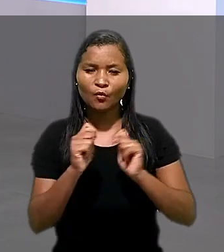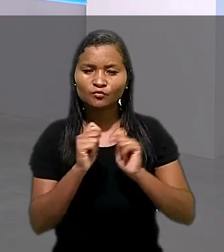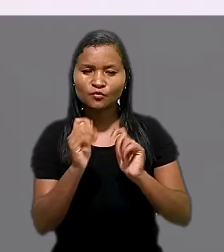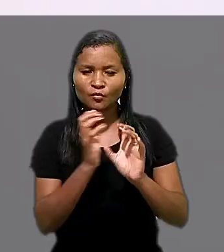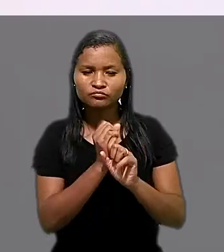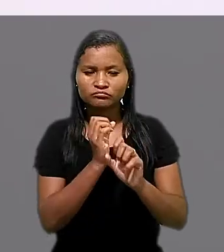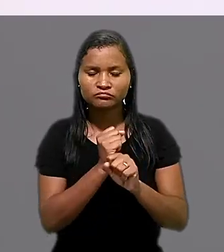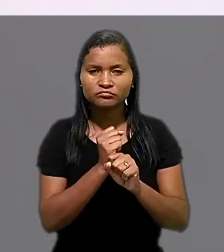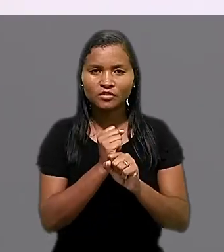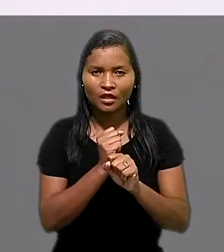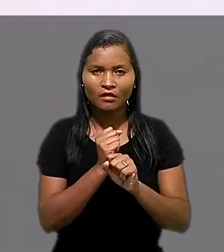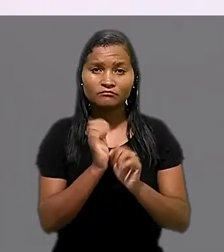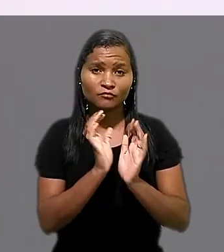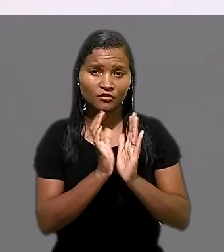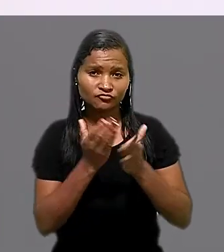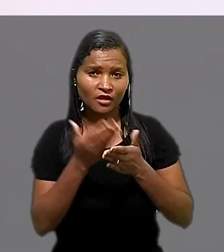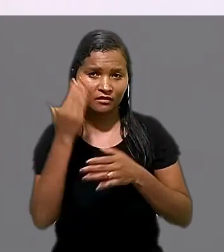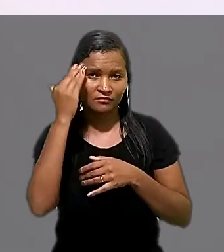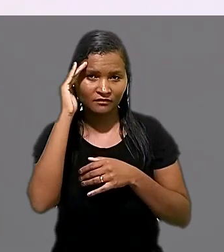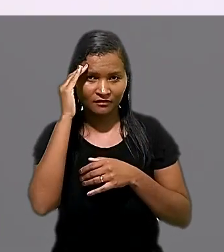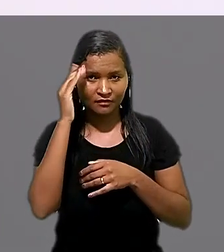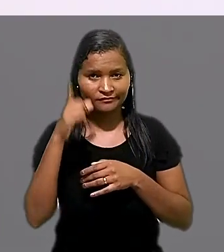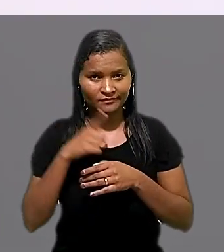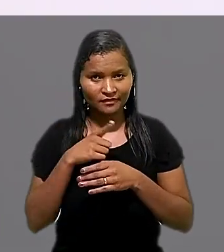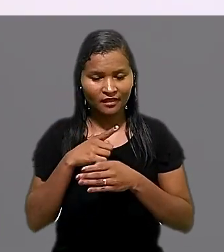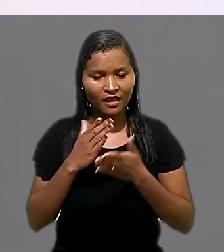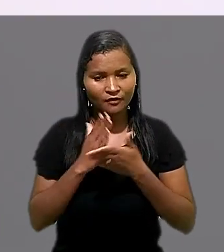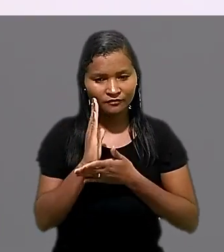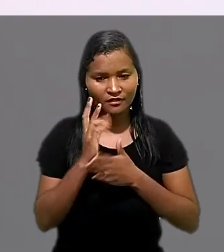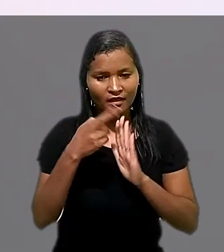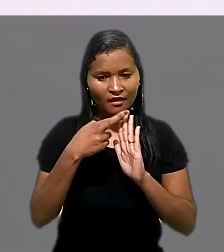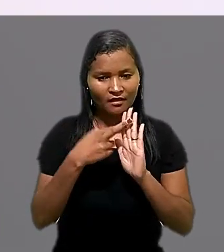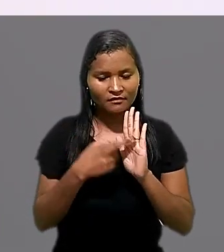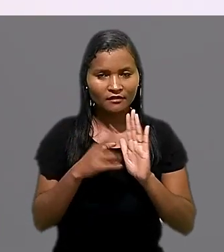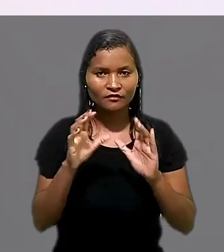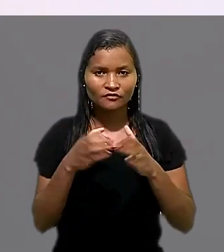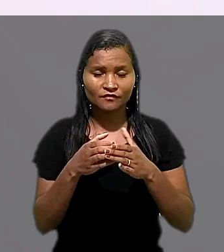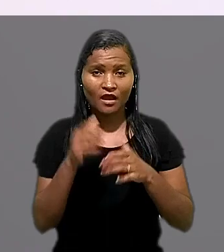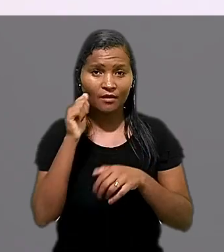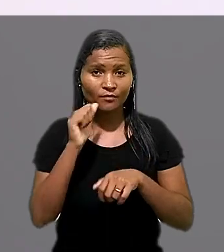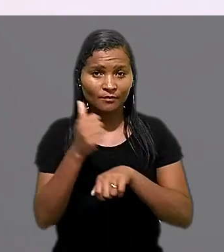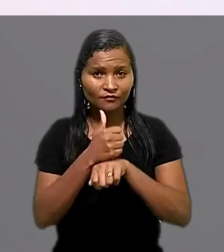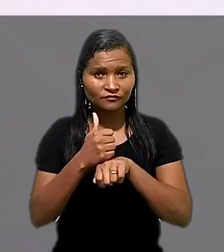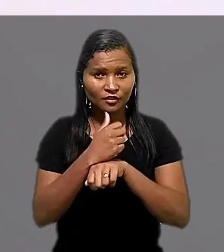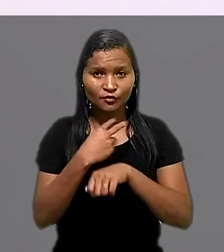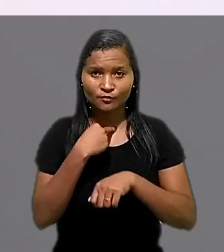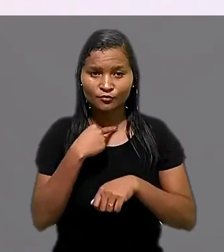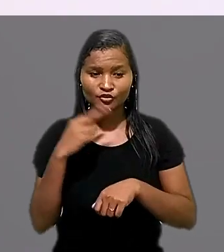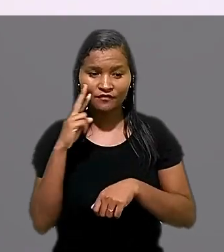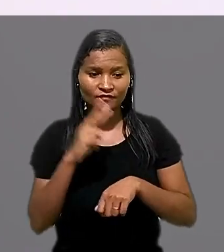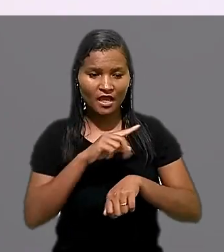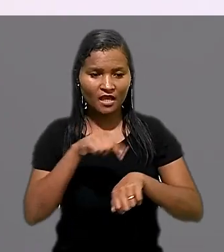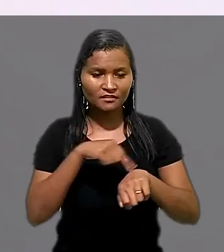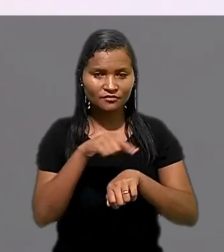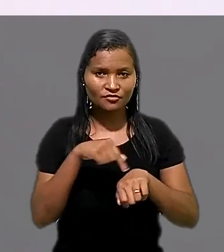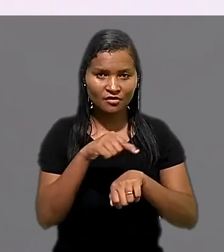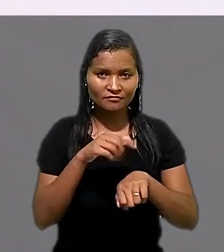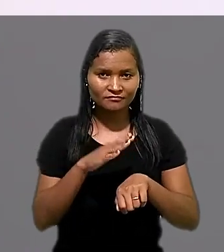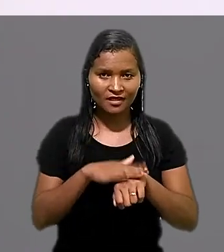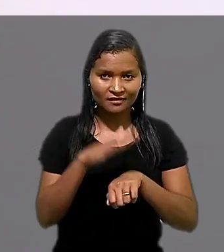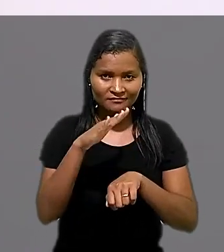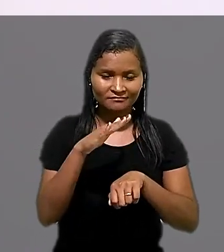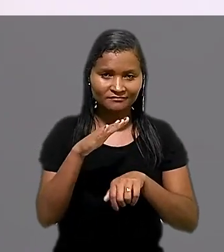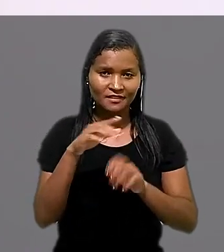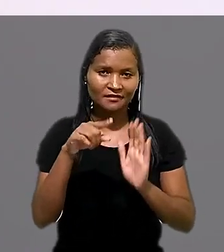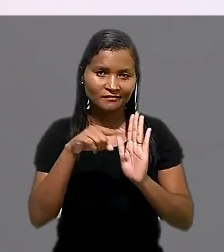saldo. O colegiado entendeu que, apesar de haver autorização em norma coletiva, a profissional não podia consultar horas de crédito